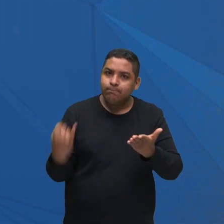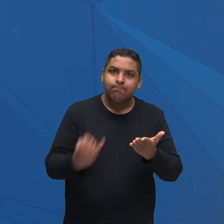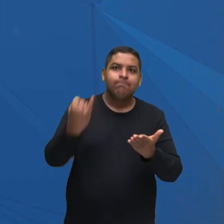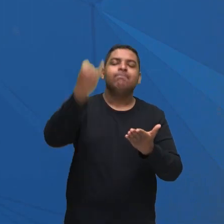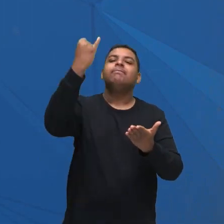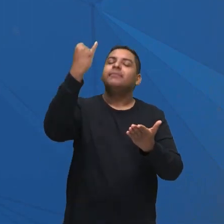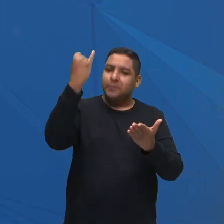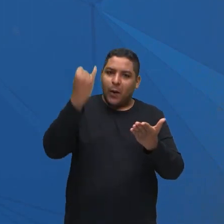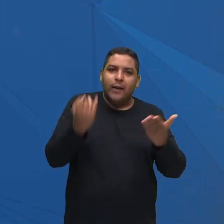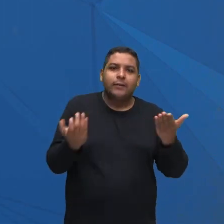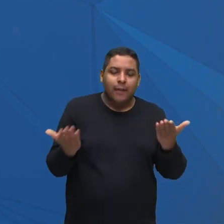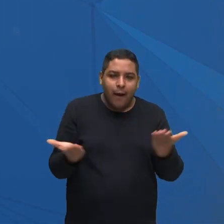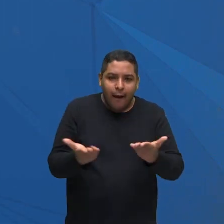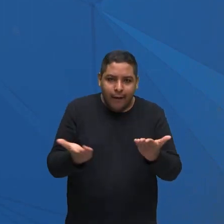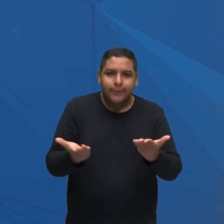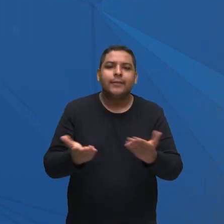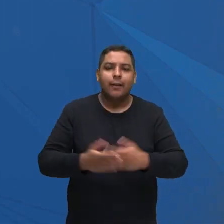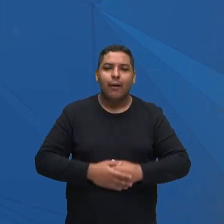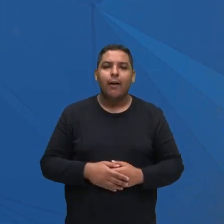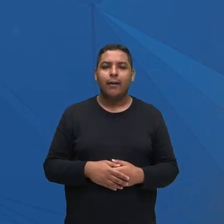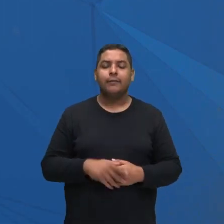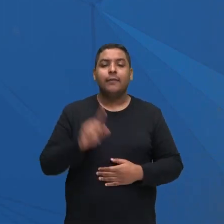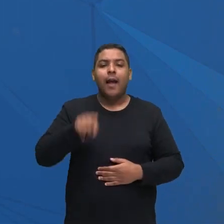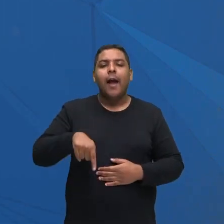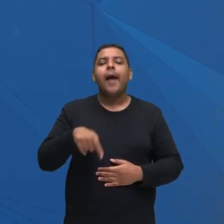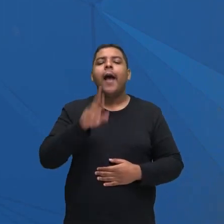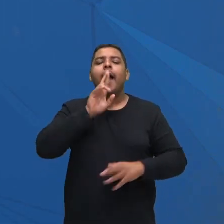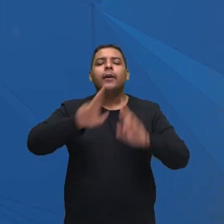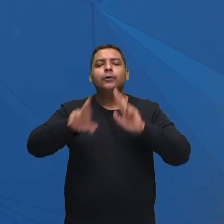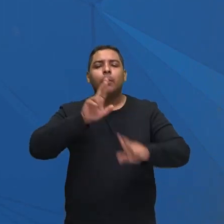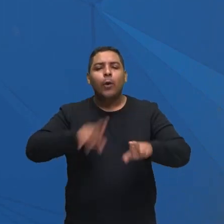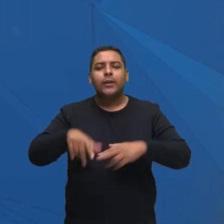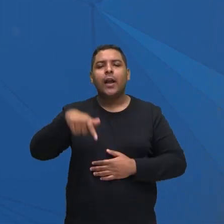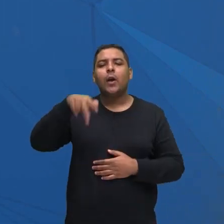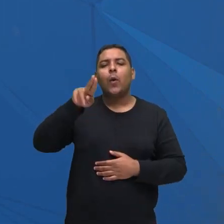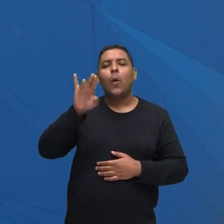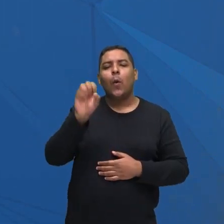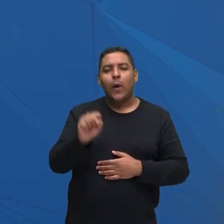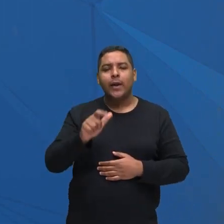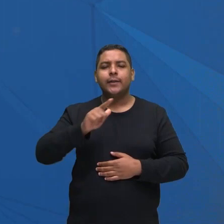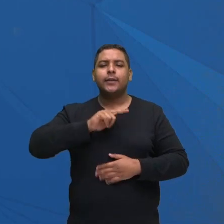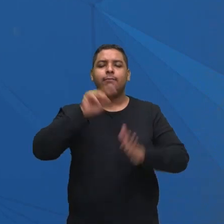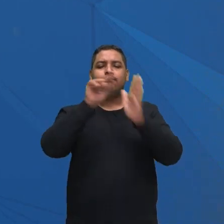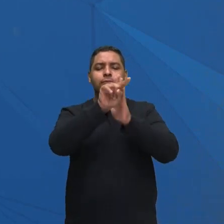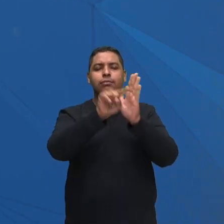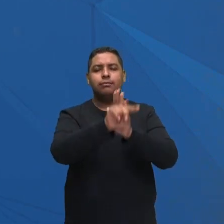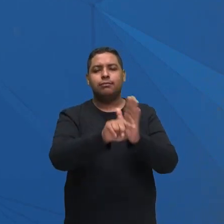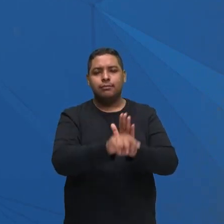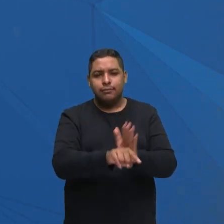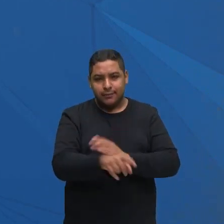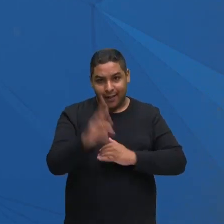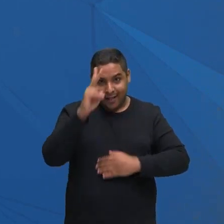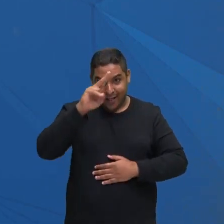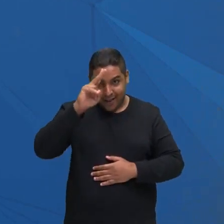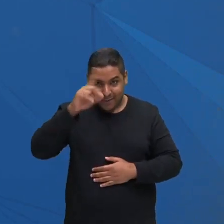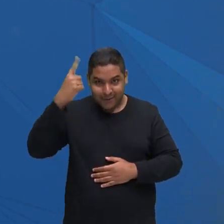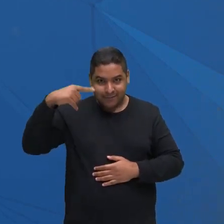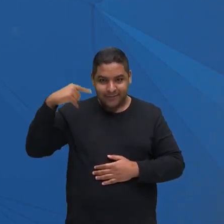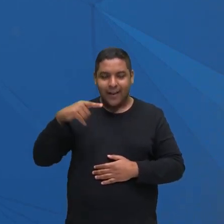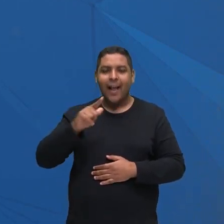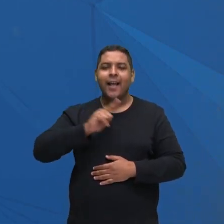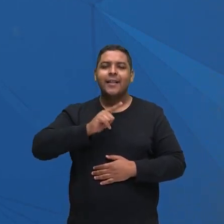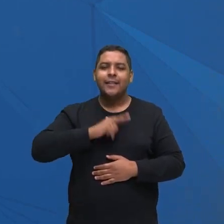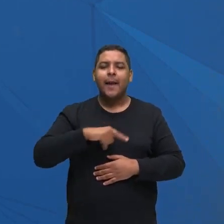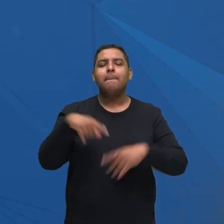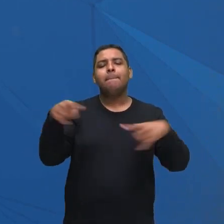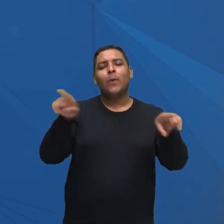nesse momento, que é participar, porque eu preparei enquete, a gente tem quiz, lembra do nosso quiz, a gente tem clipe musical,